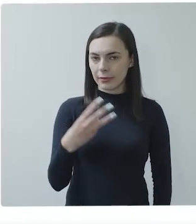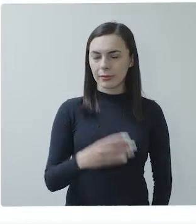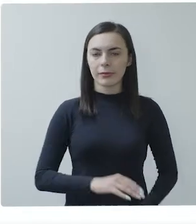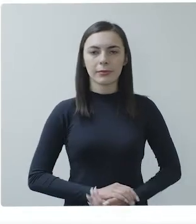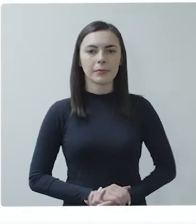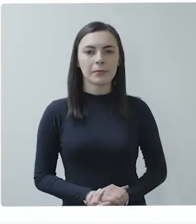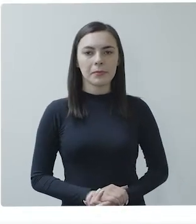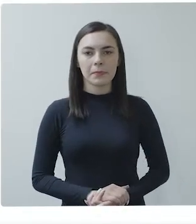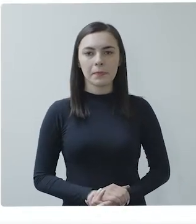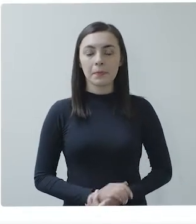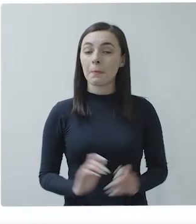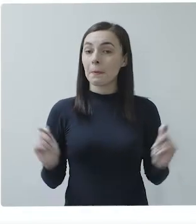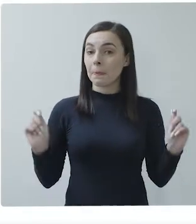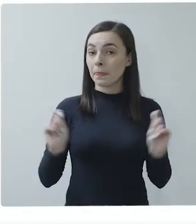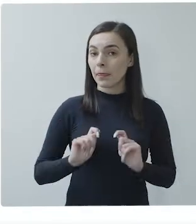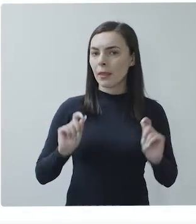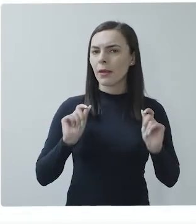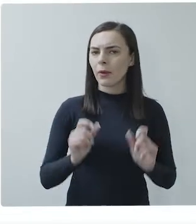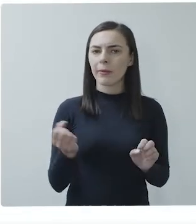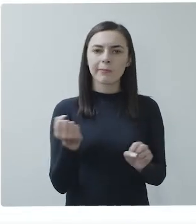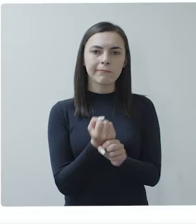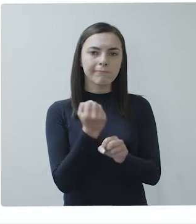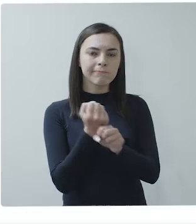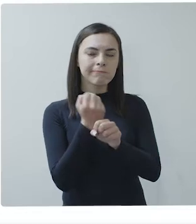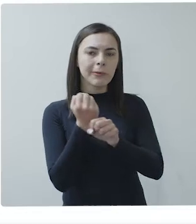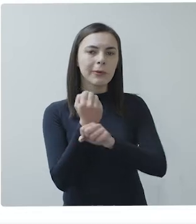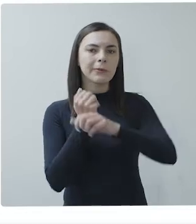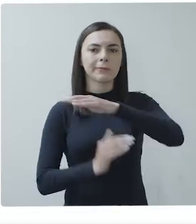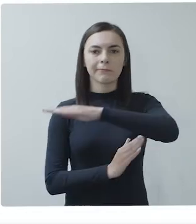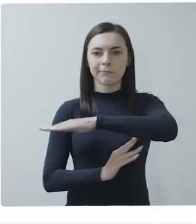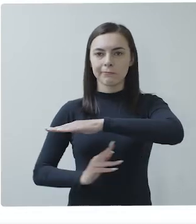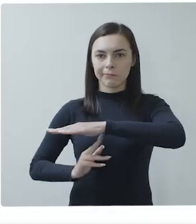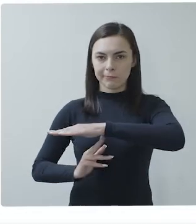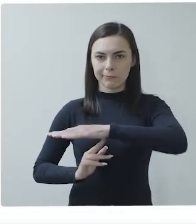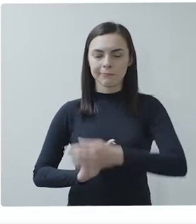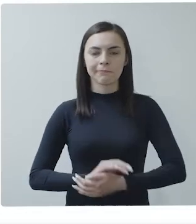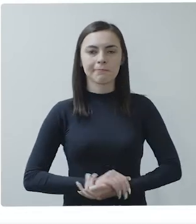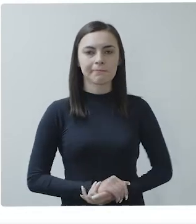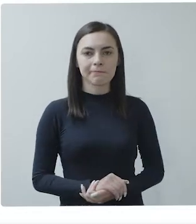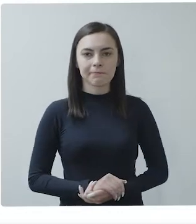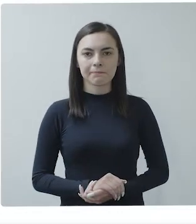Terceiro quadrinho. Podemos construir pontes.